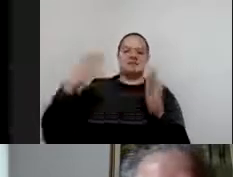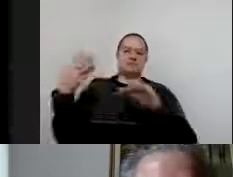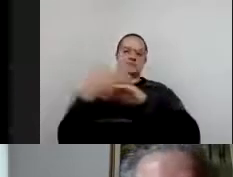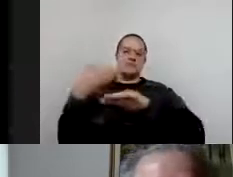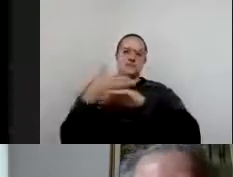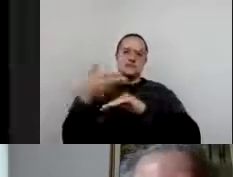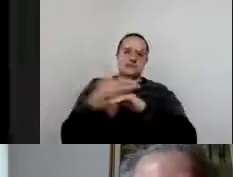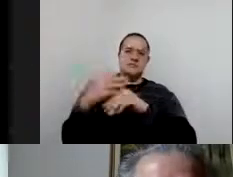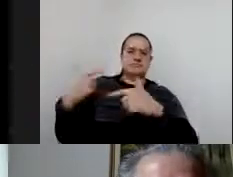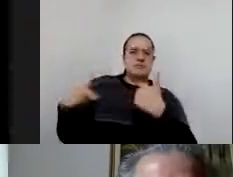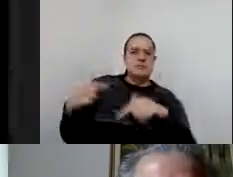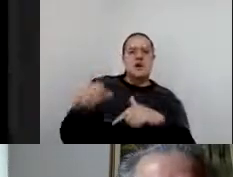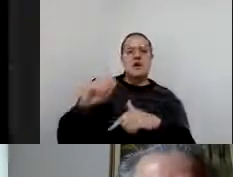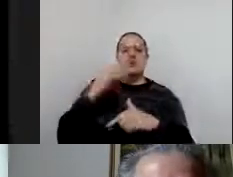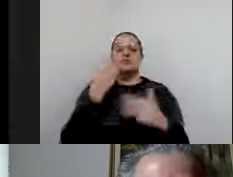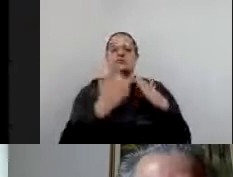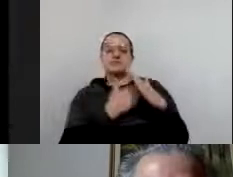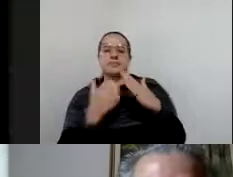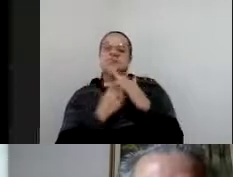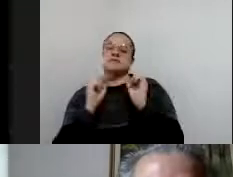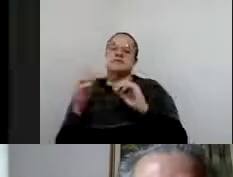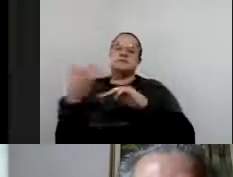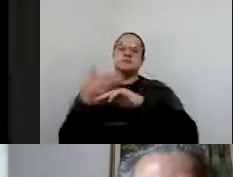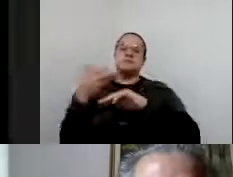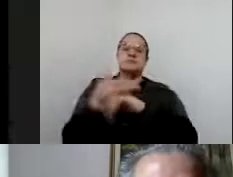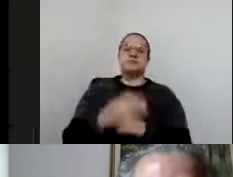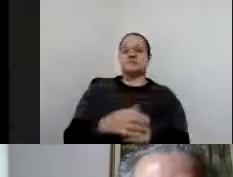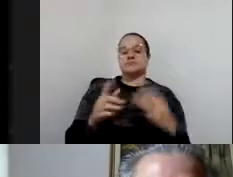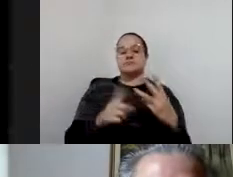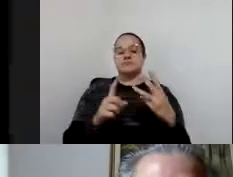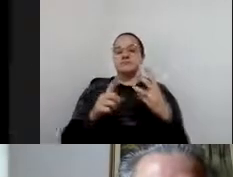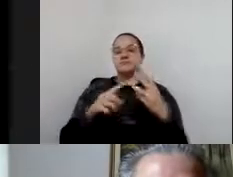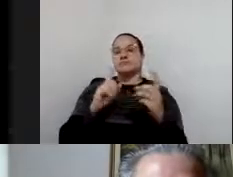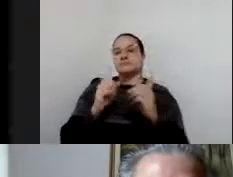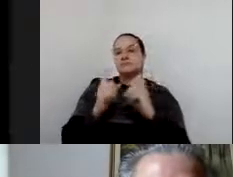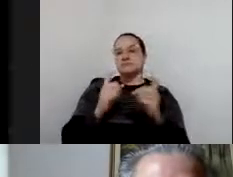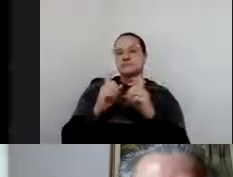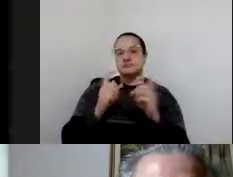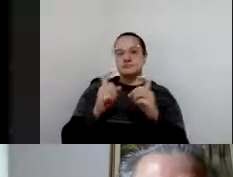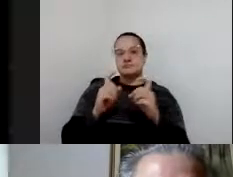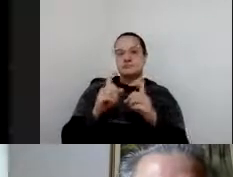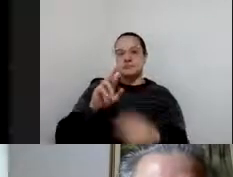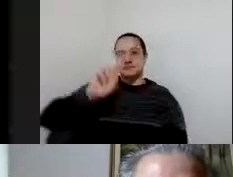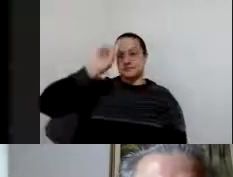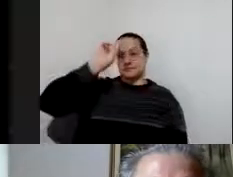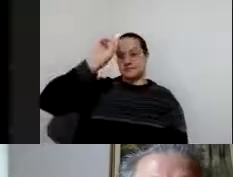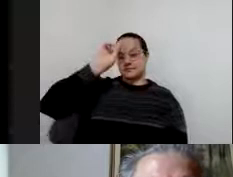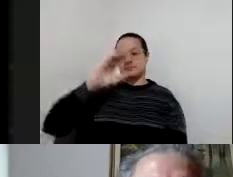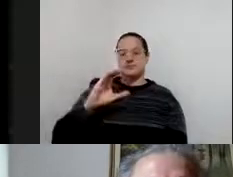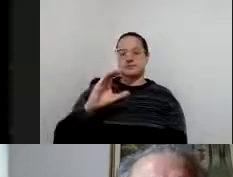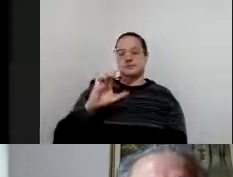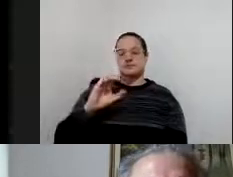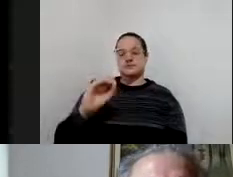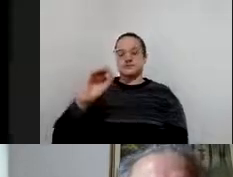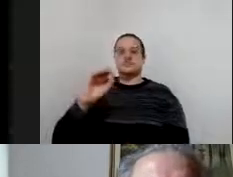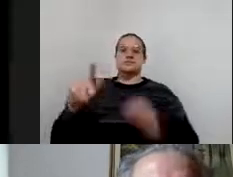de trabalhadores, uma reunião de CEOs, né, de dirigentes de algumas grandes empresas que defendem o